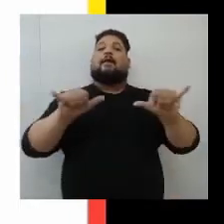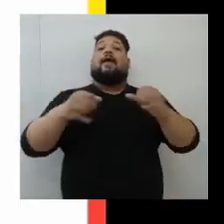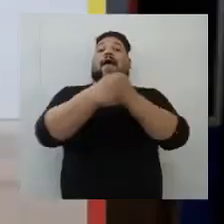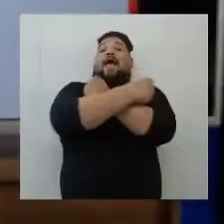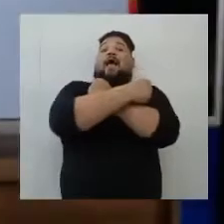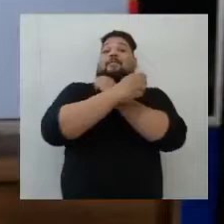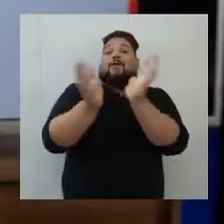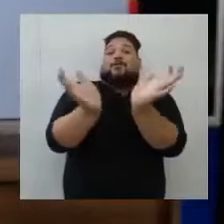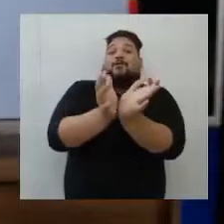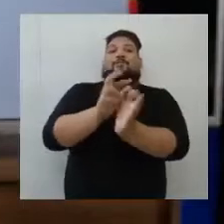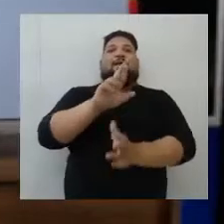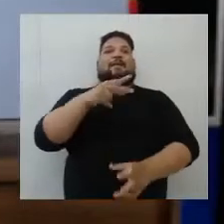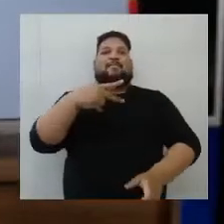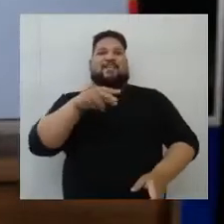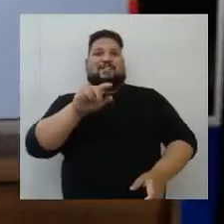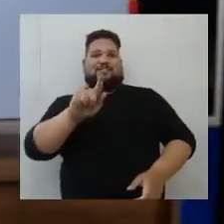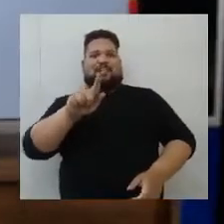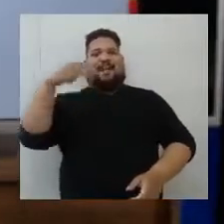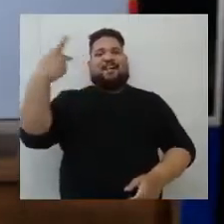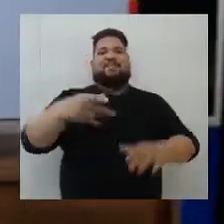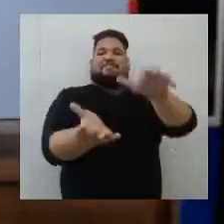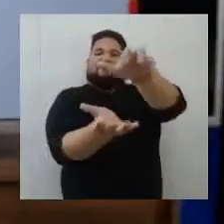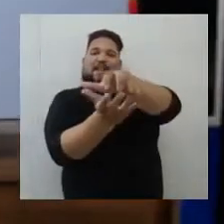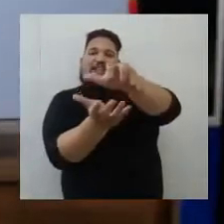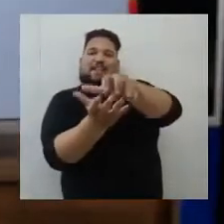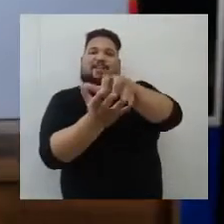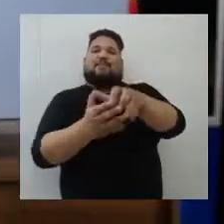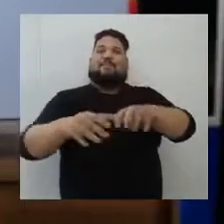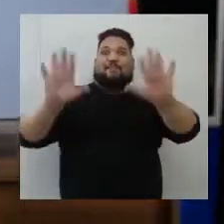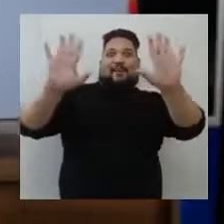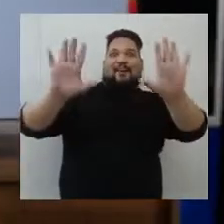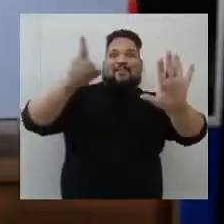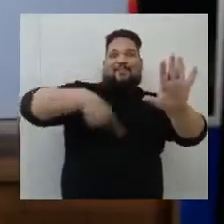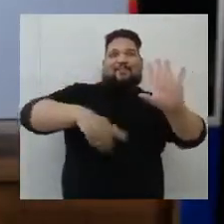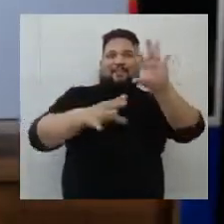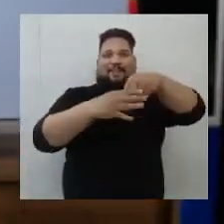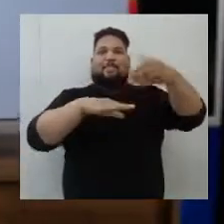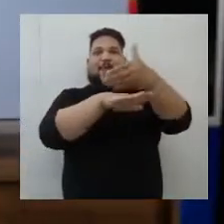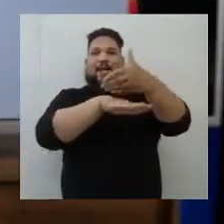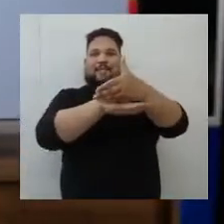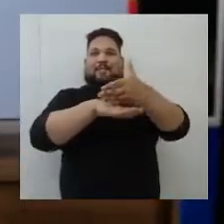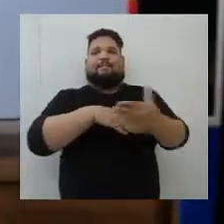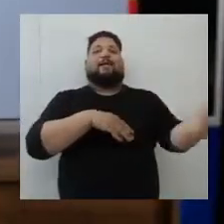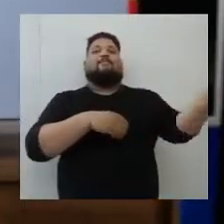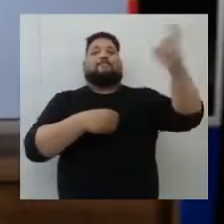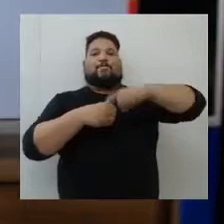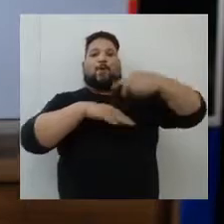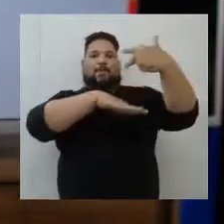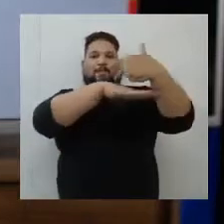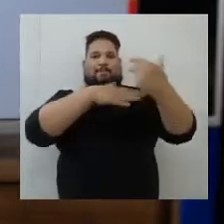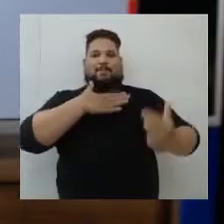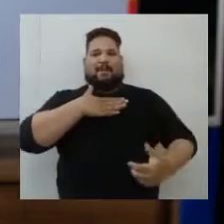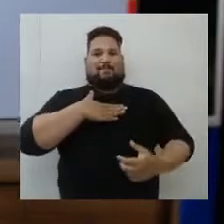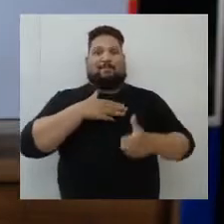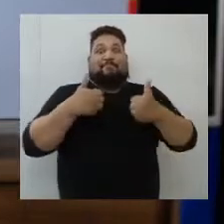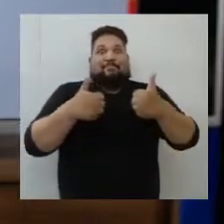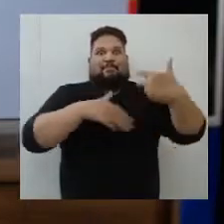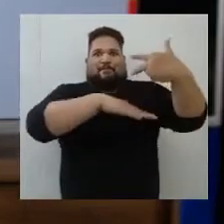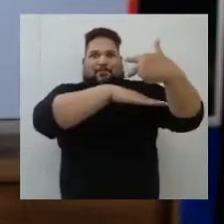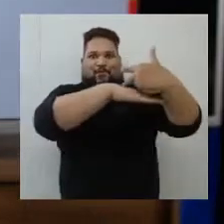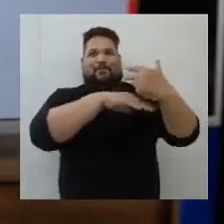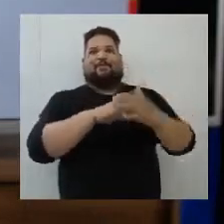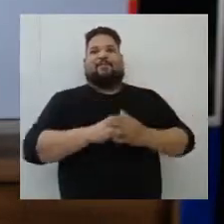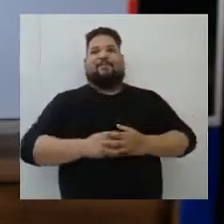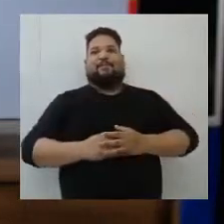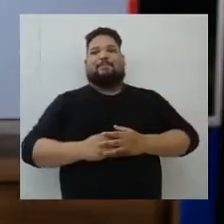Guilda dos RPGistas de Pernambuco. Um salve para todos os componentes. Volta aqui pro tio. Voltou?